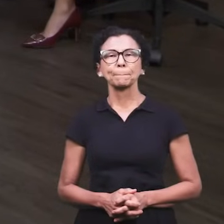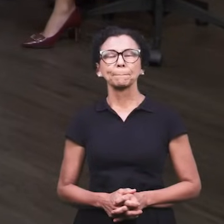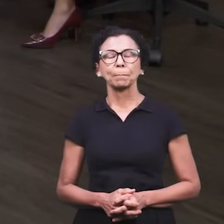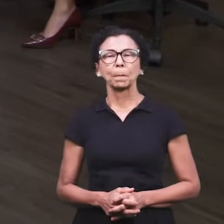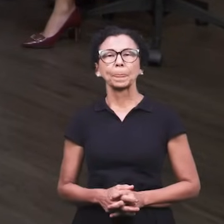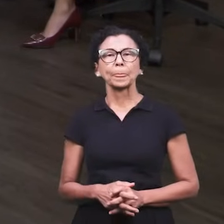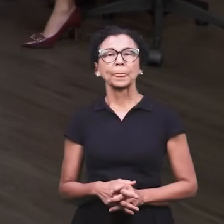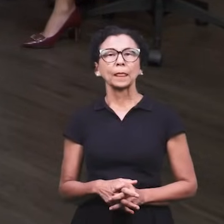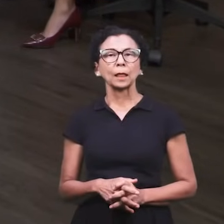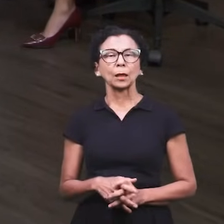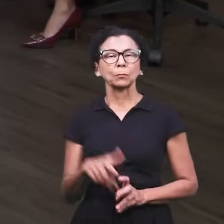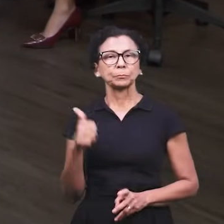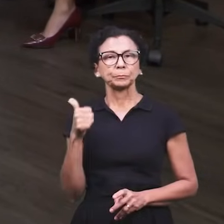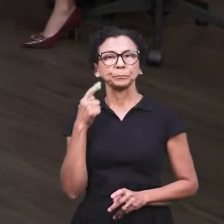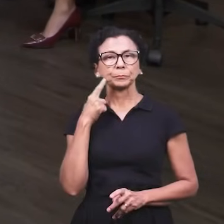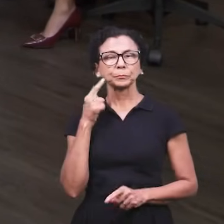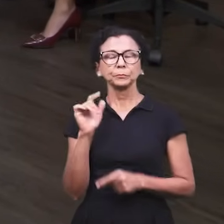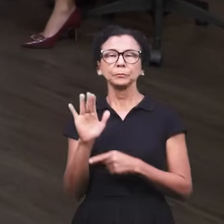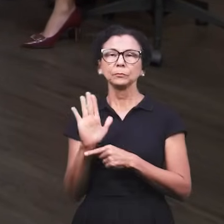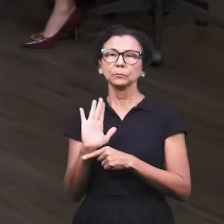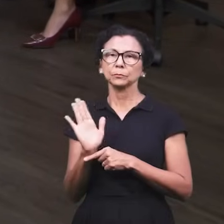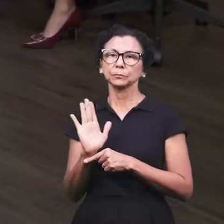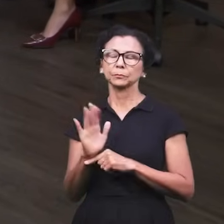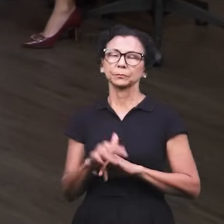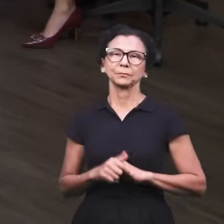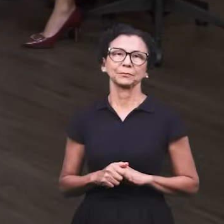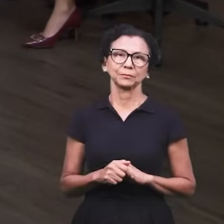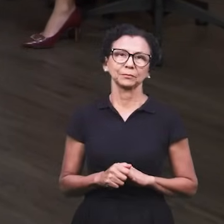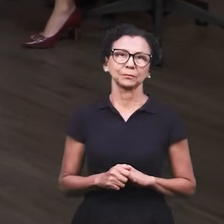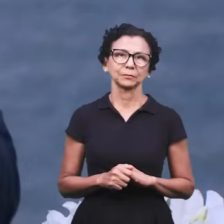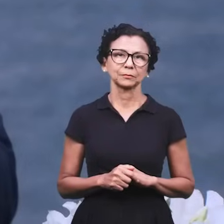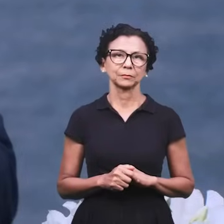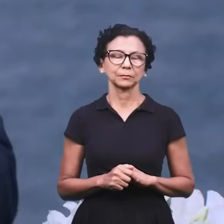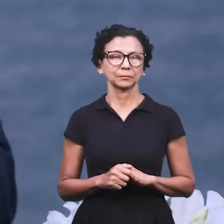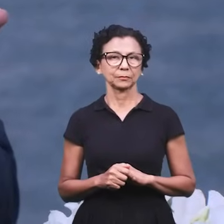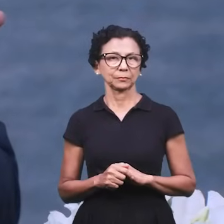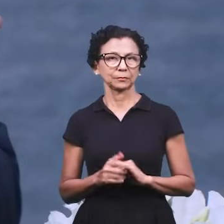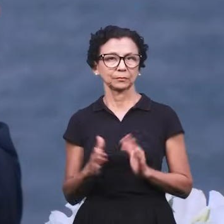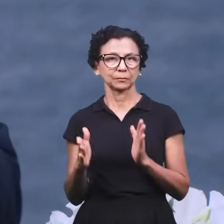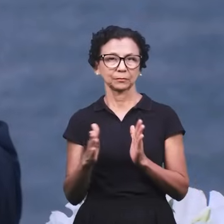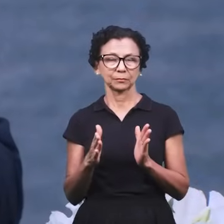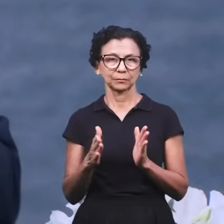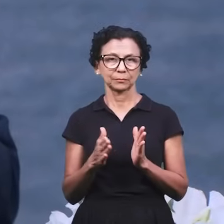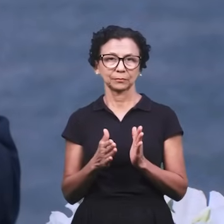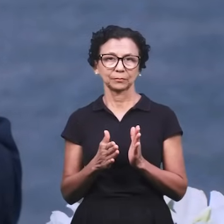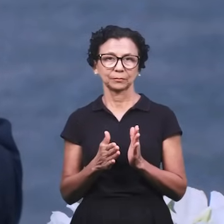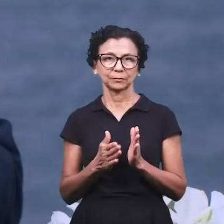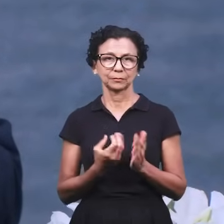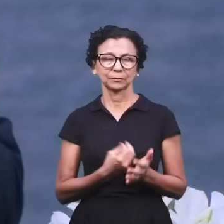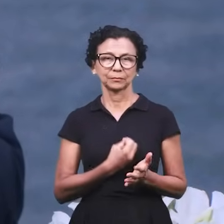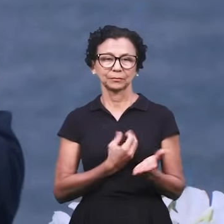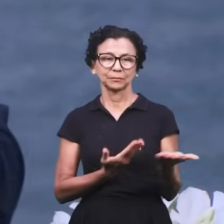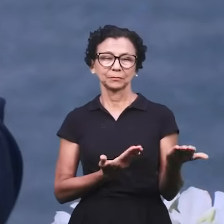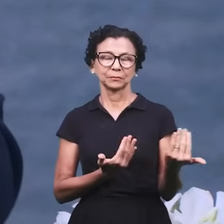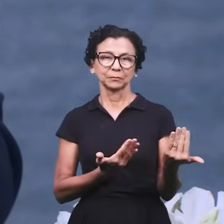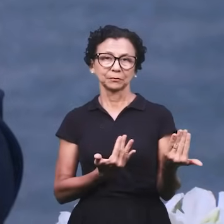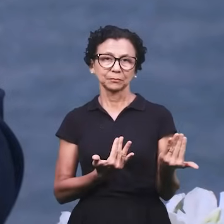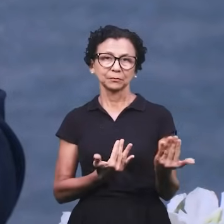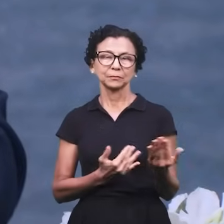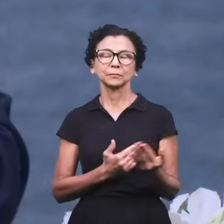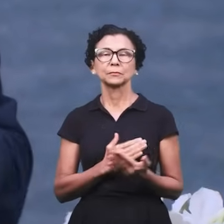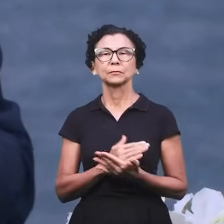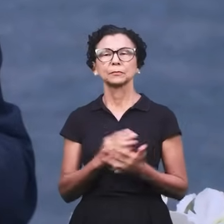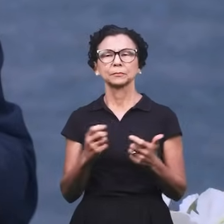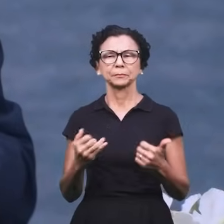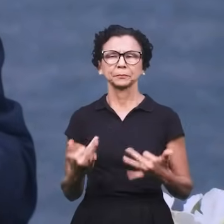vídeo. E você já sabe que o nosso programa, Os Dias da Minha Mocidade, funciona assim. São trazidas